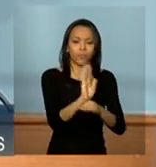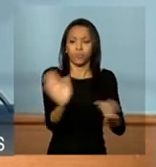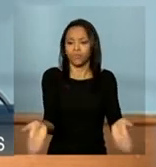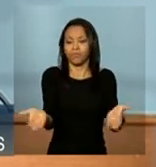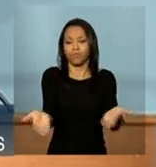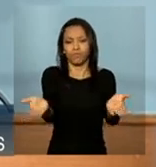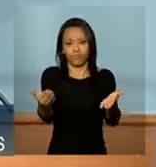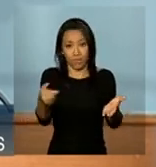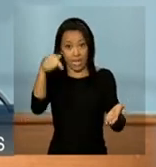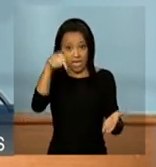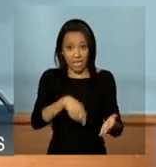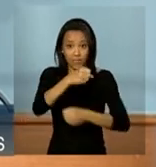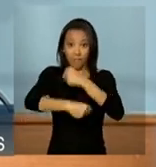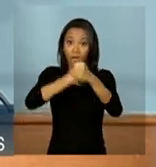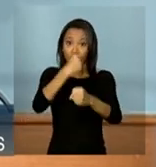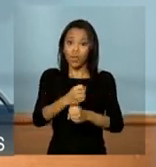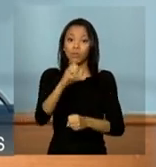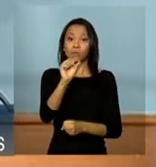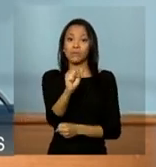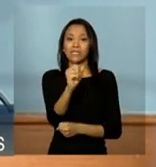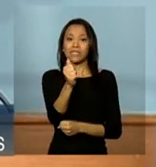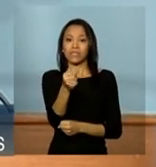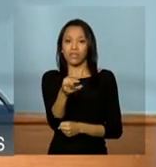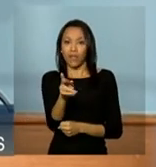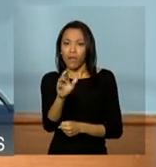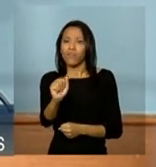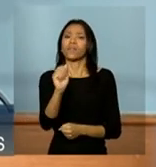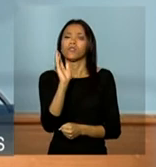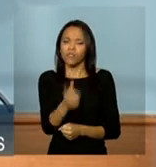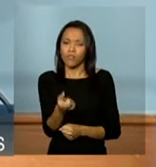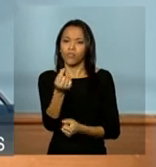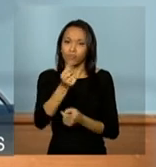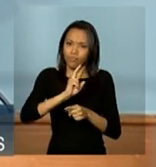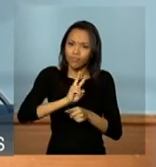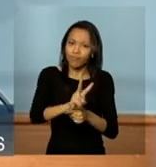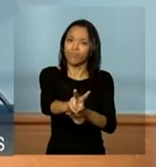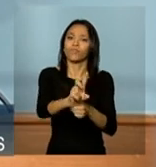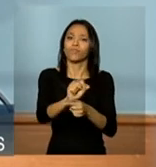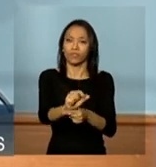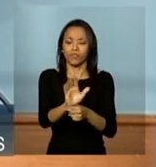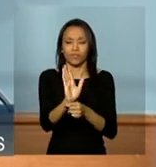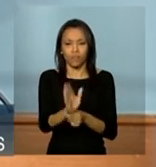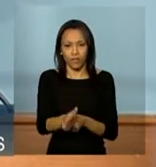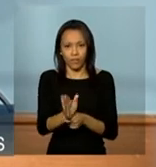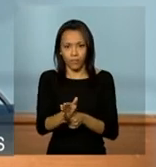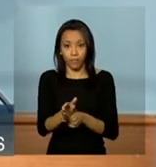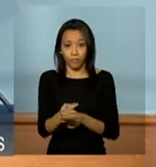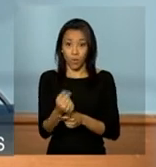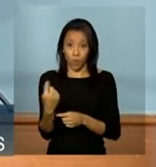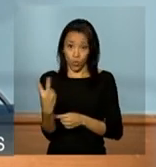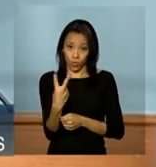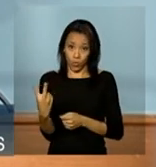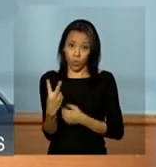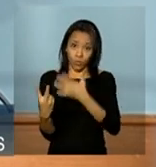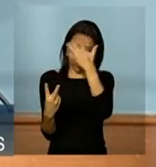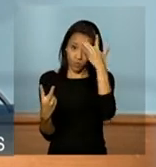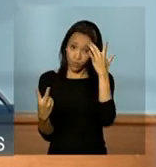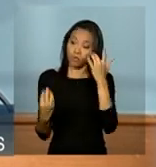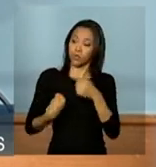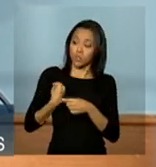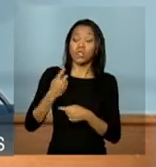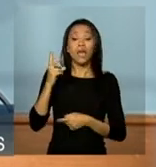nesse ano safra para pequenos, médios e grandes produtores. O Heitor Miller e o Cláudio Bier, que aqui estão,